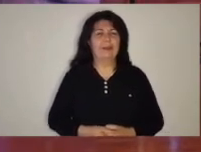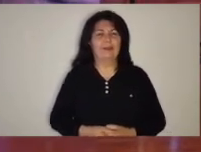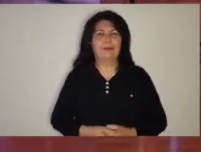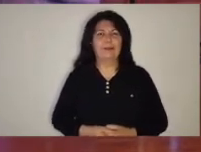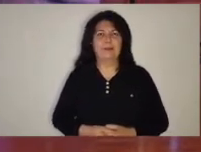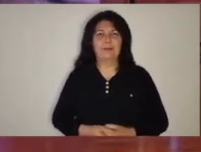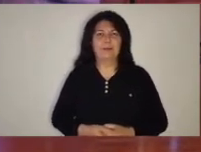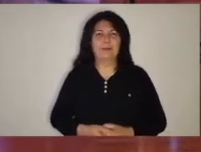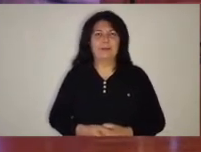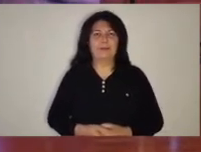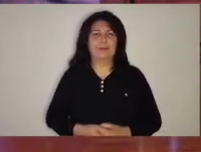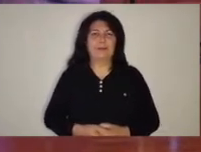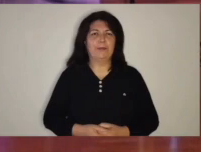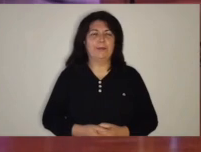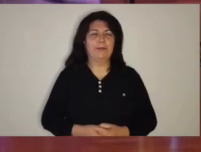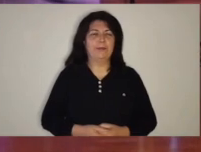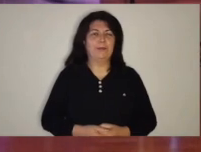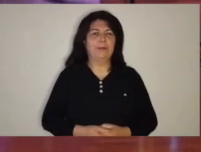E